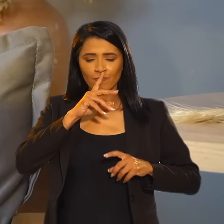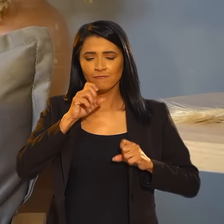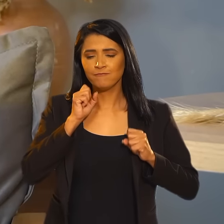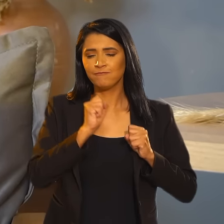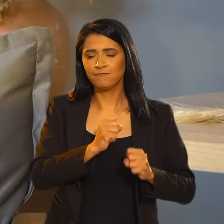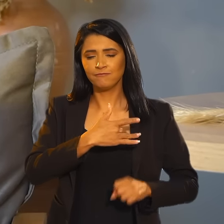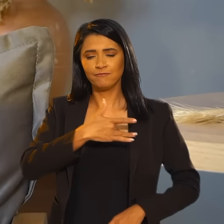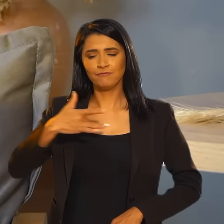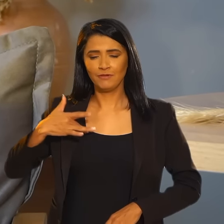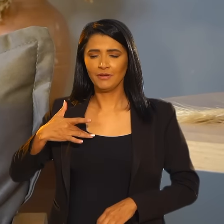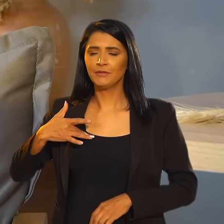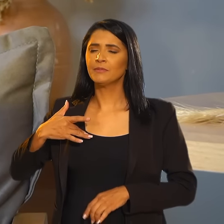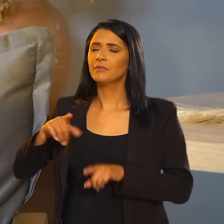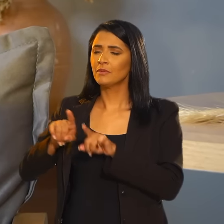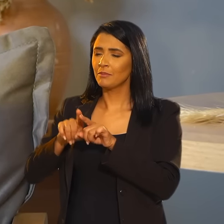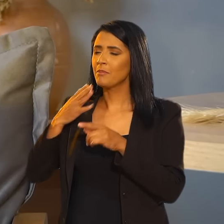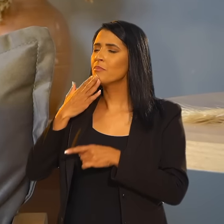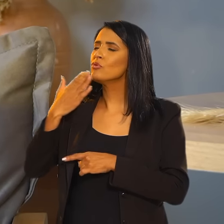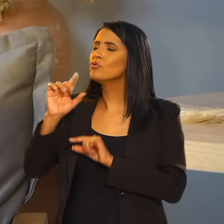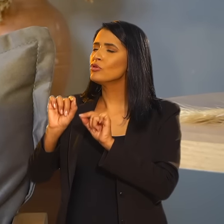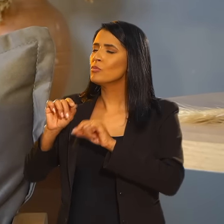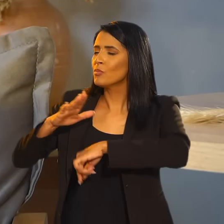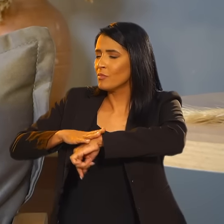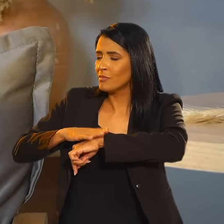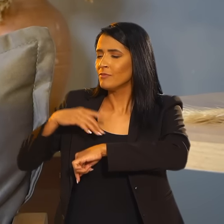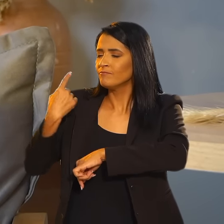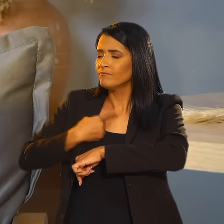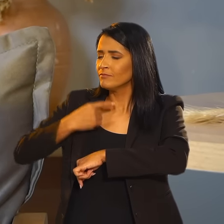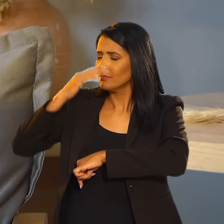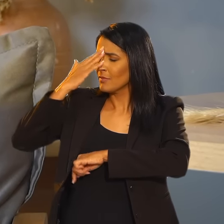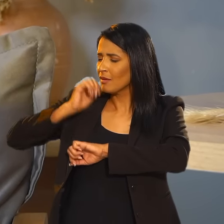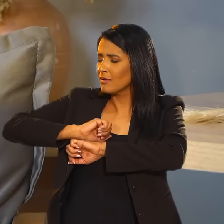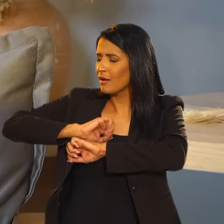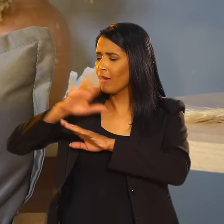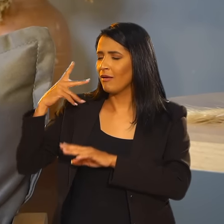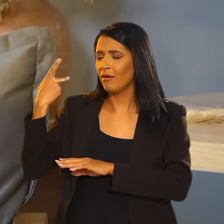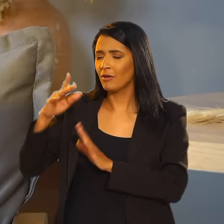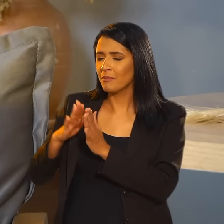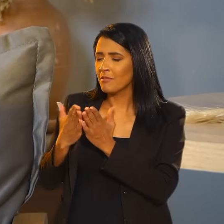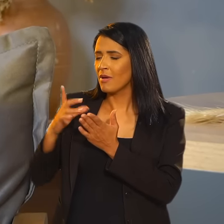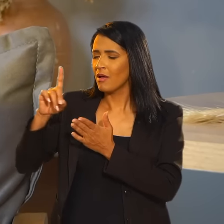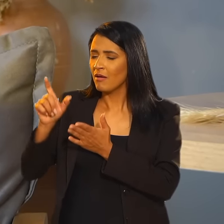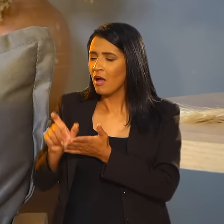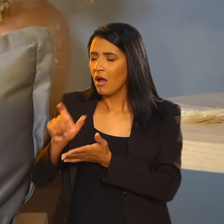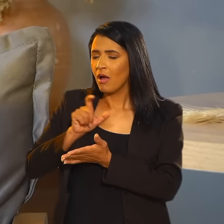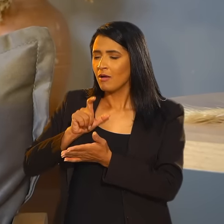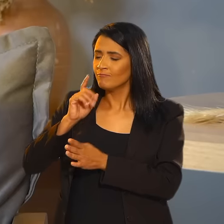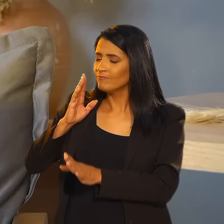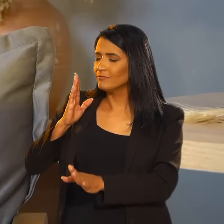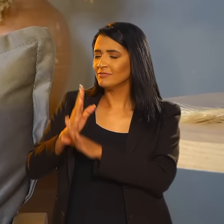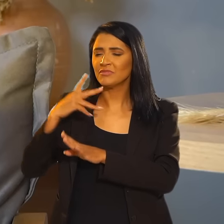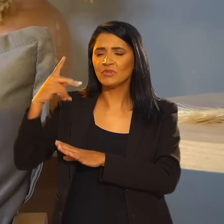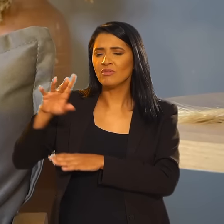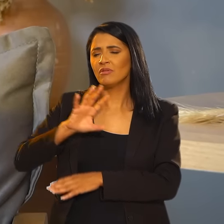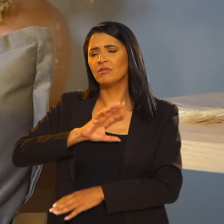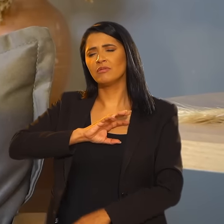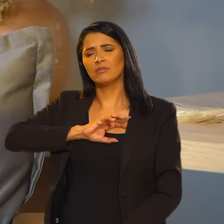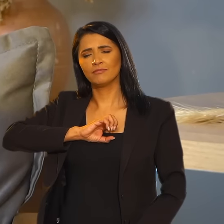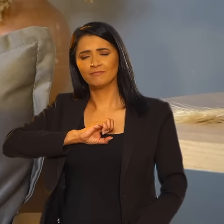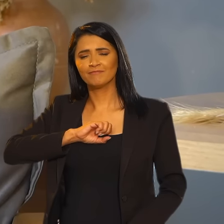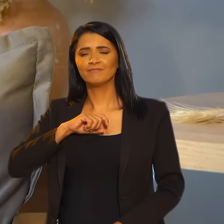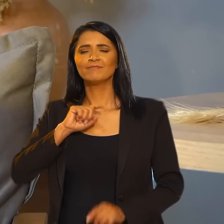Também pedimos para que, quando a gente entender a Tua palavra, quando a gente descobrir o Teu grande amor, para